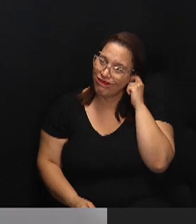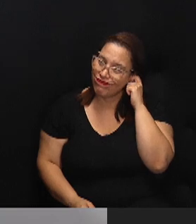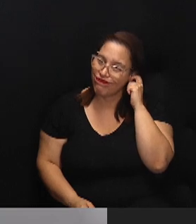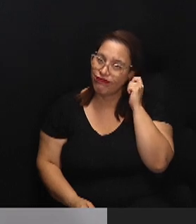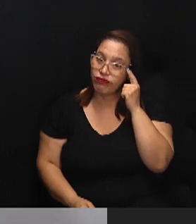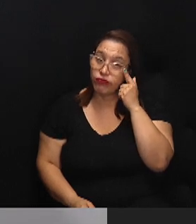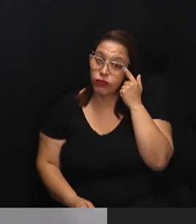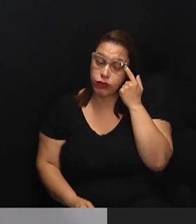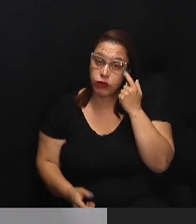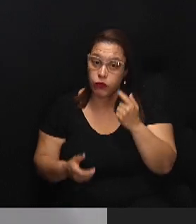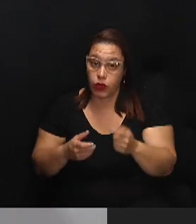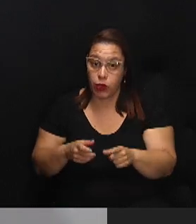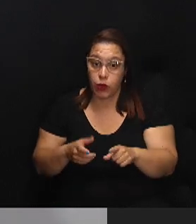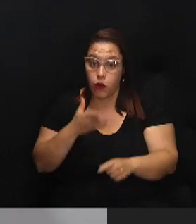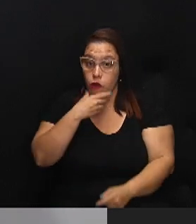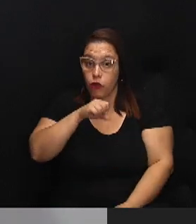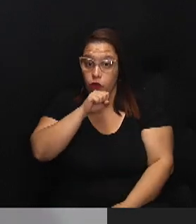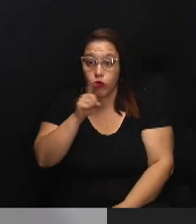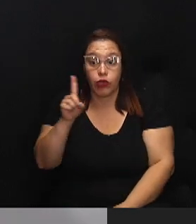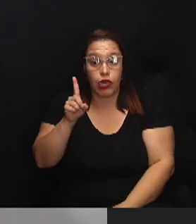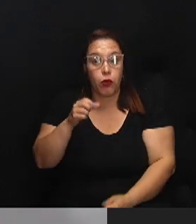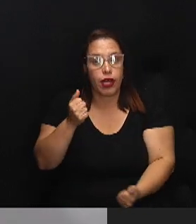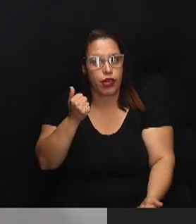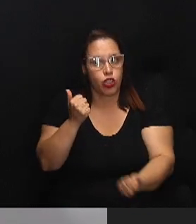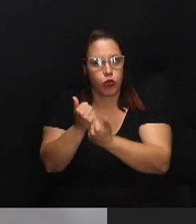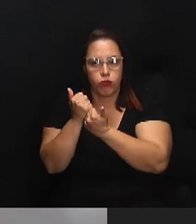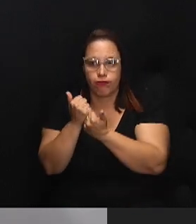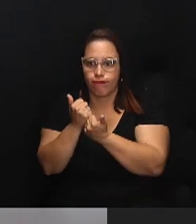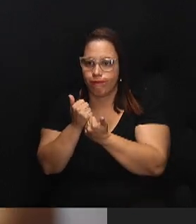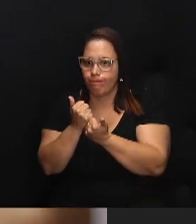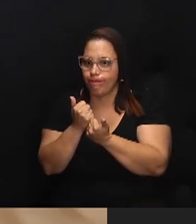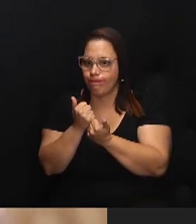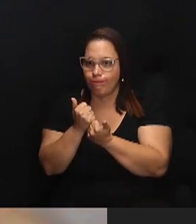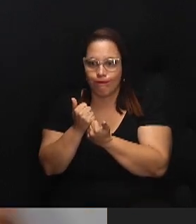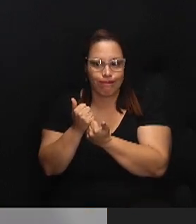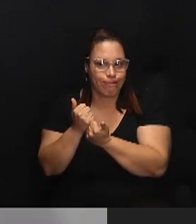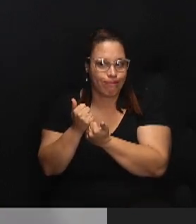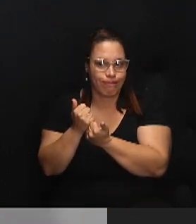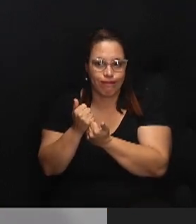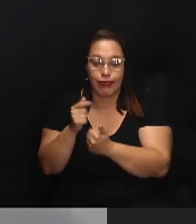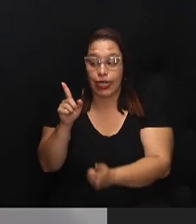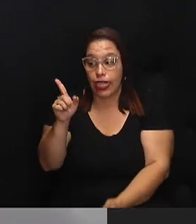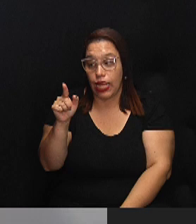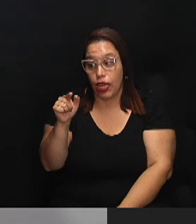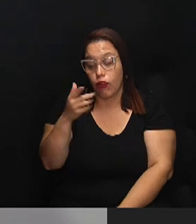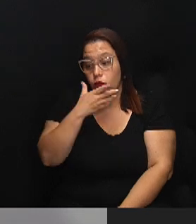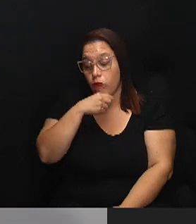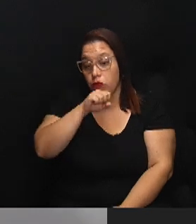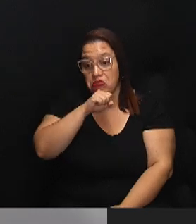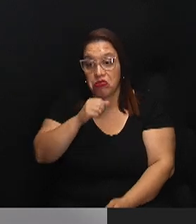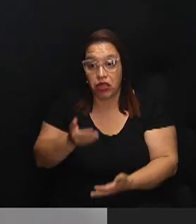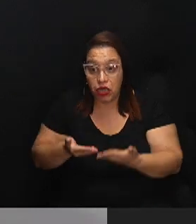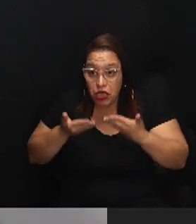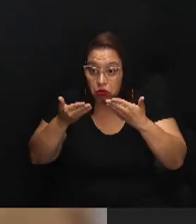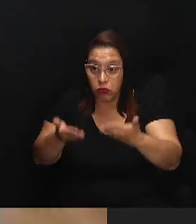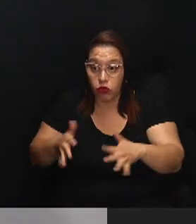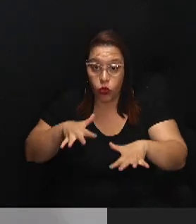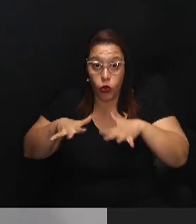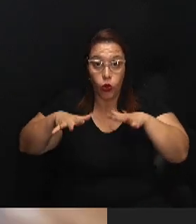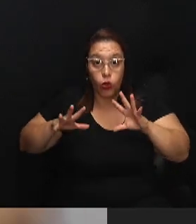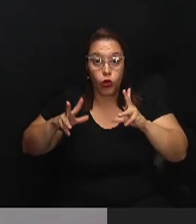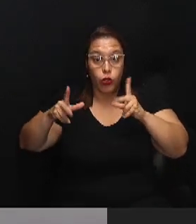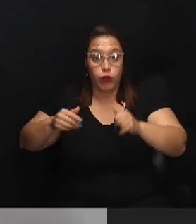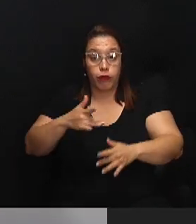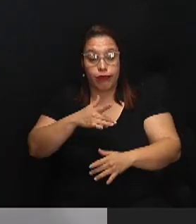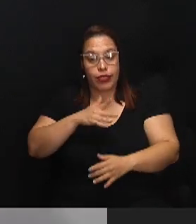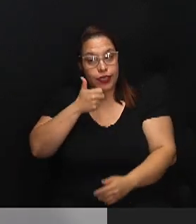aqui, o pai, ele não é rede de apoio, né, muitos acham que ele é, apesar do pai estar ali naquele momento tentando fazer tudo para essa